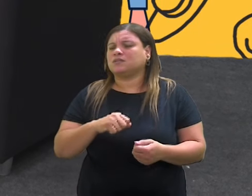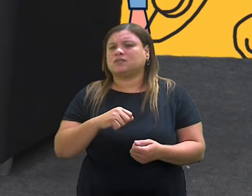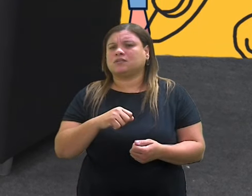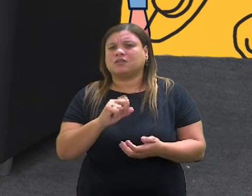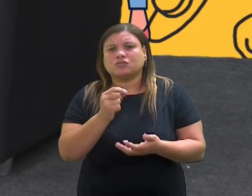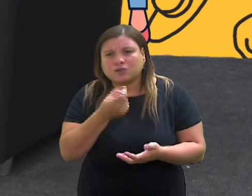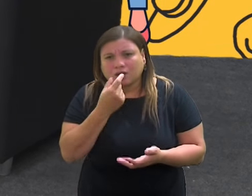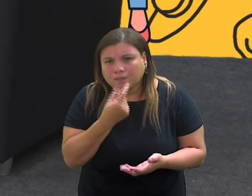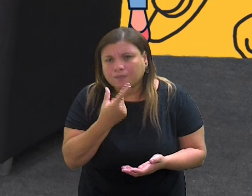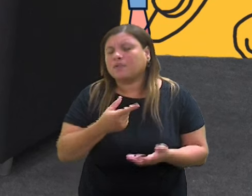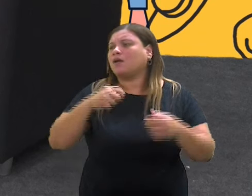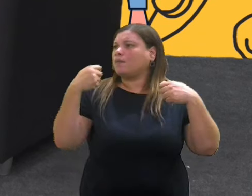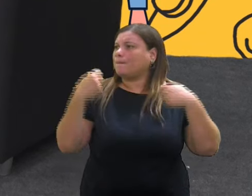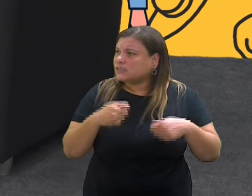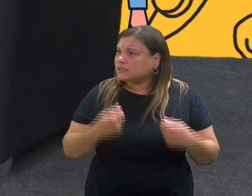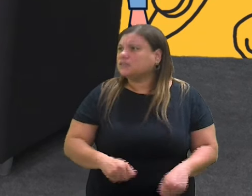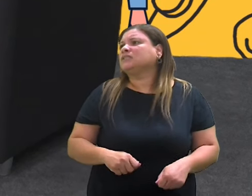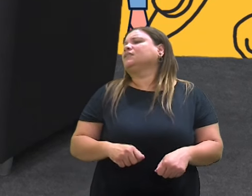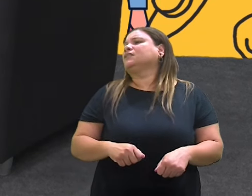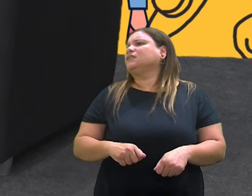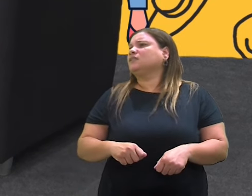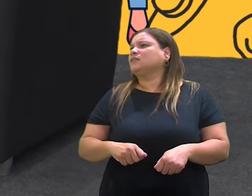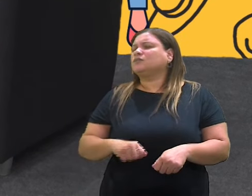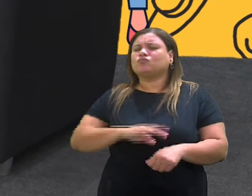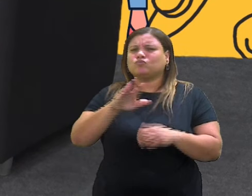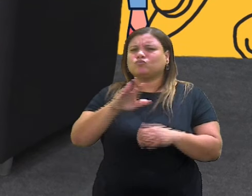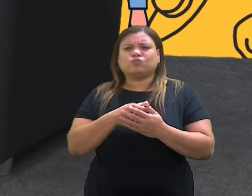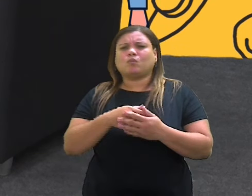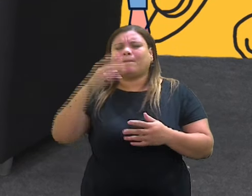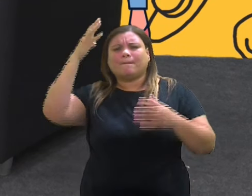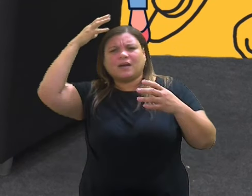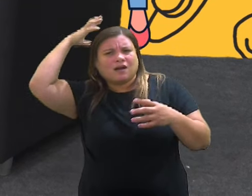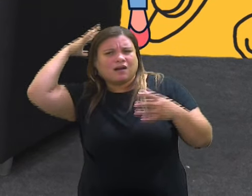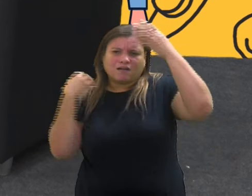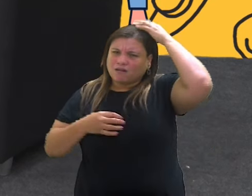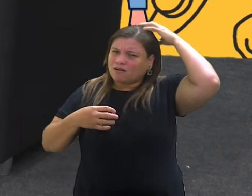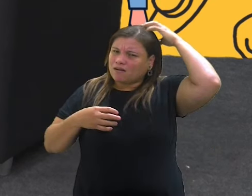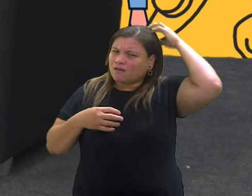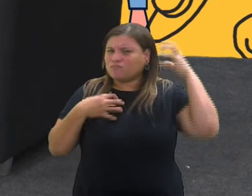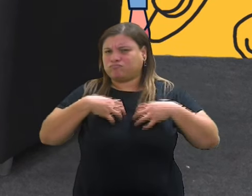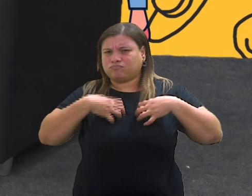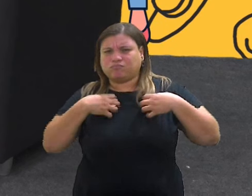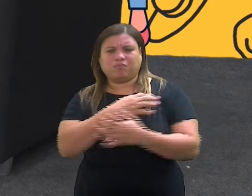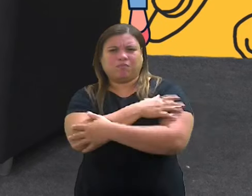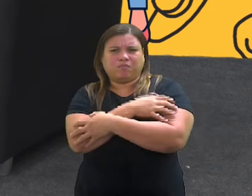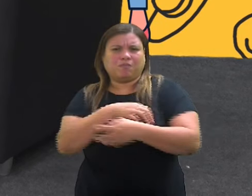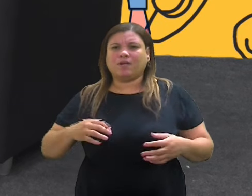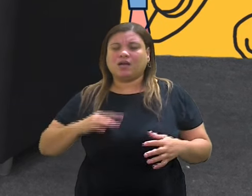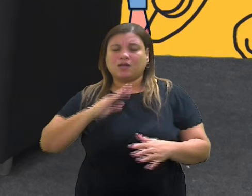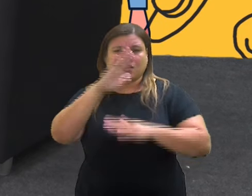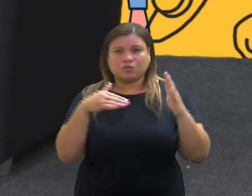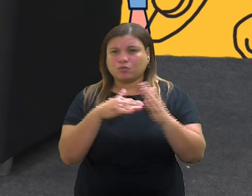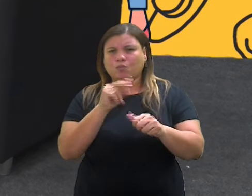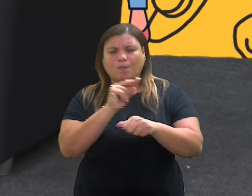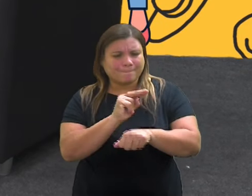essas coisas que vão gerar gastos financeiros. Além disso, também cuidados de carinho, passeio com o animal, tem